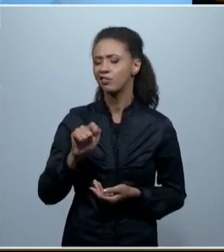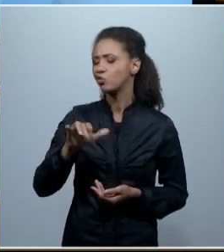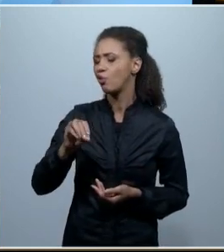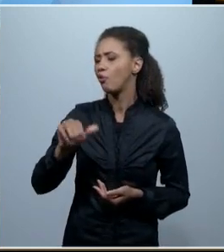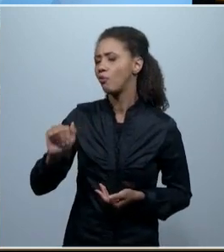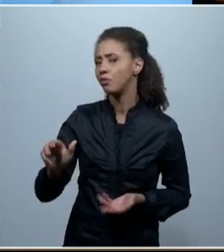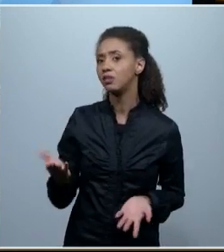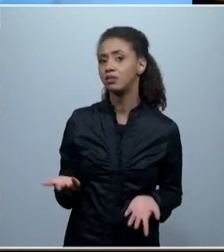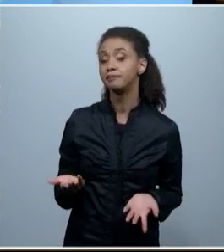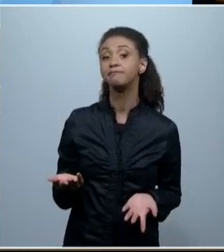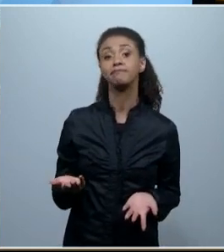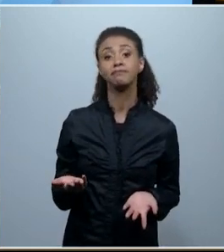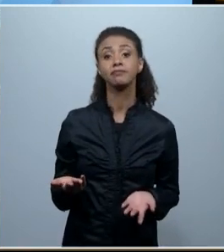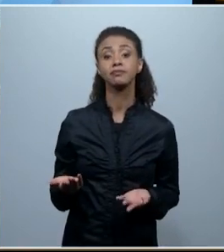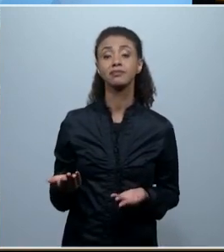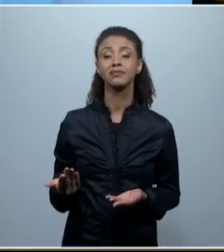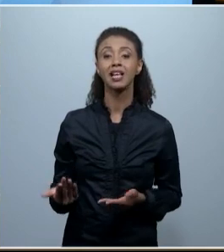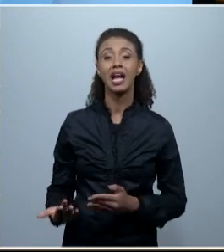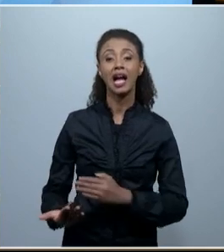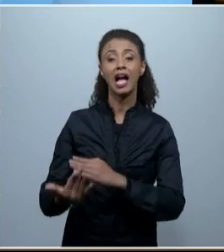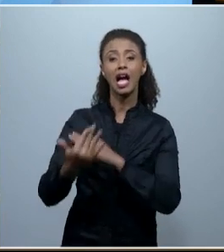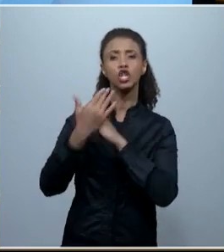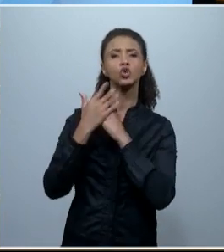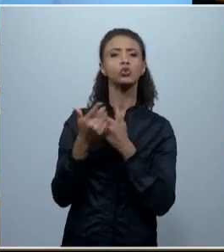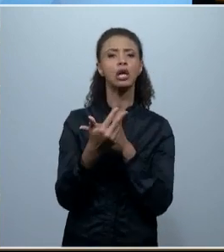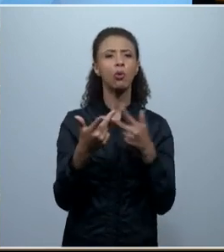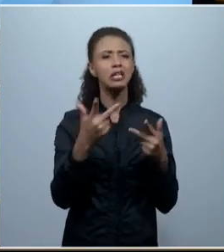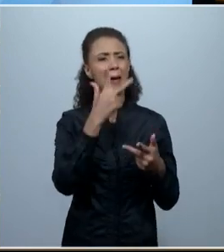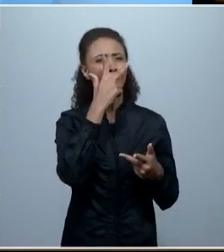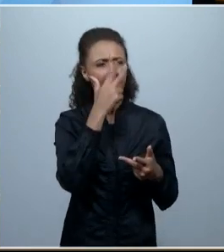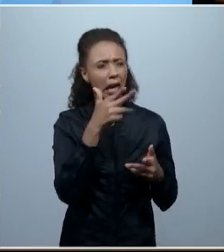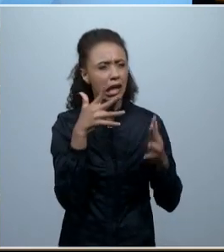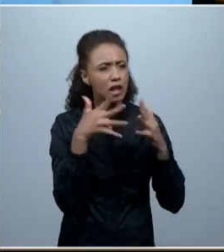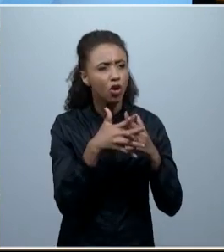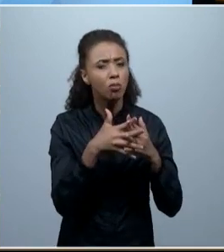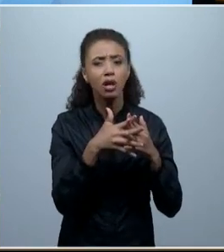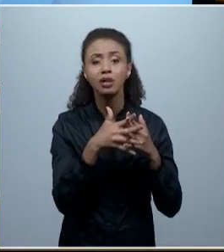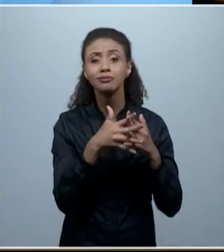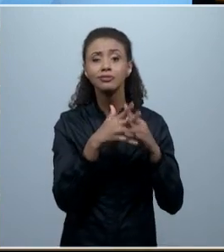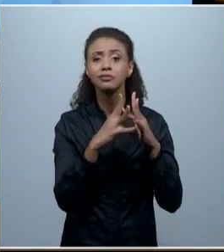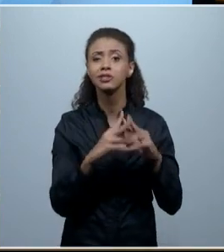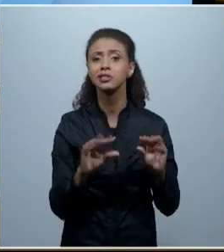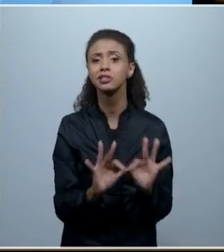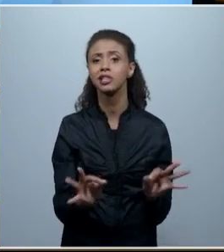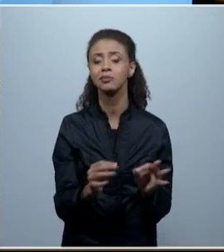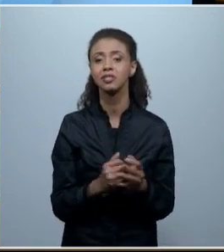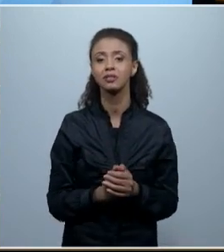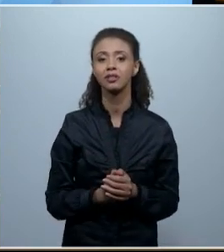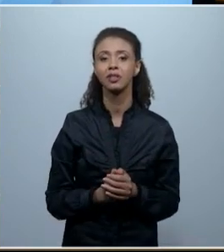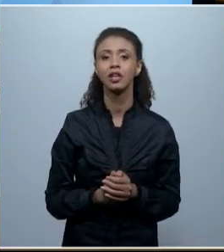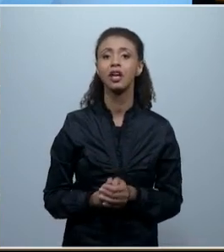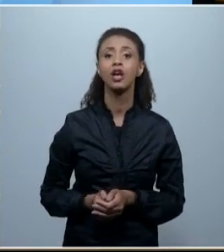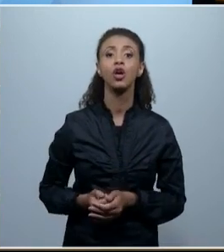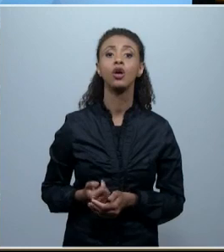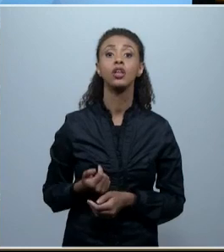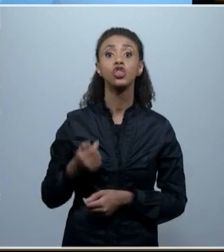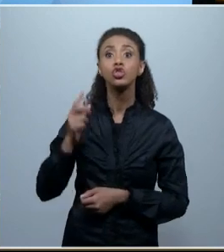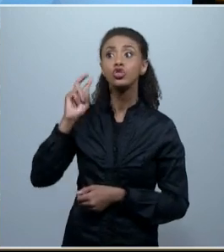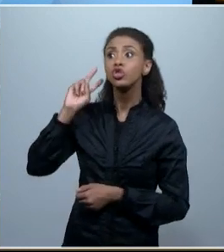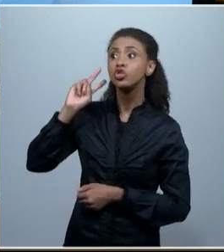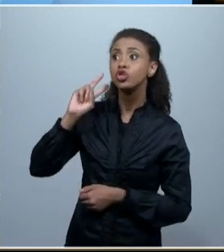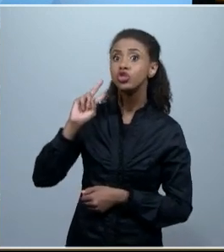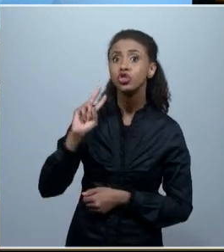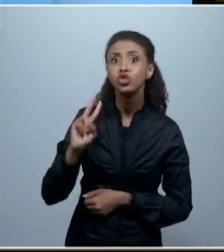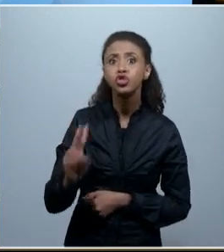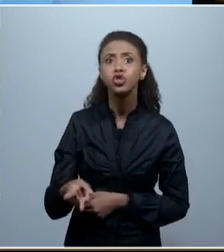podem ser mais complicadas do aparece então vou apresentar para vocês bem rapidinho um problema que sobreviveu nada mais nada menos do que 2 mil anos